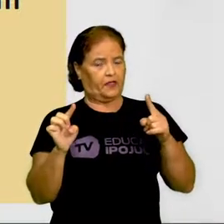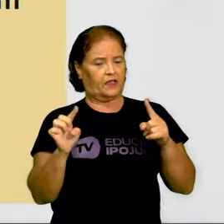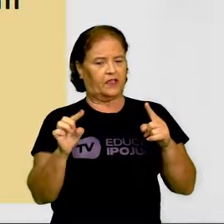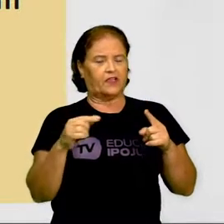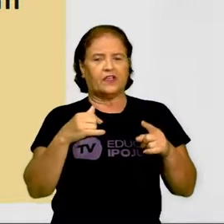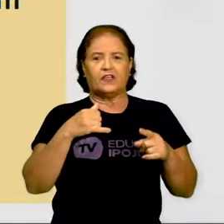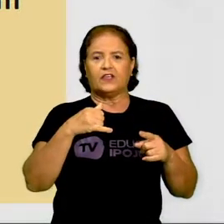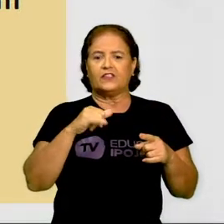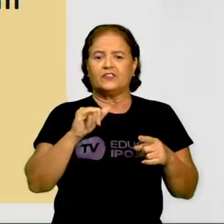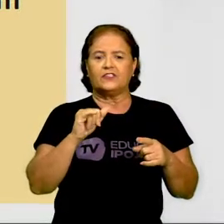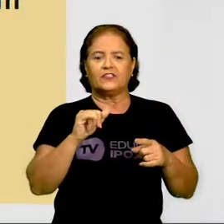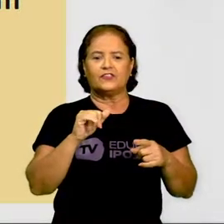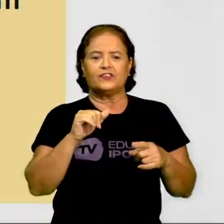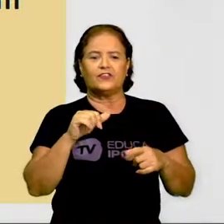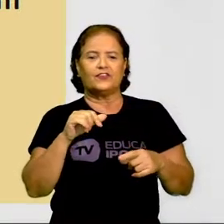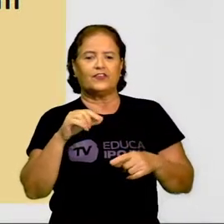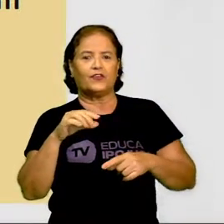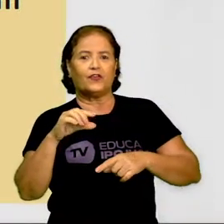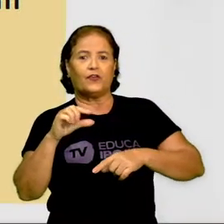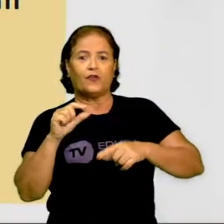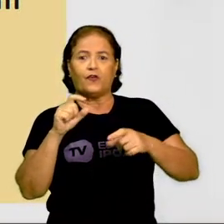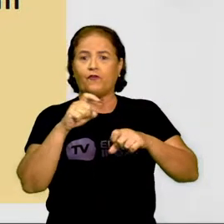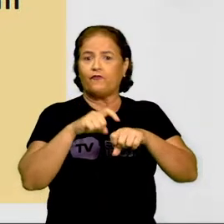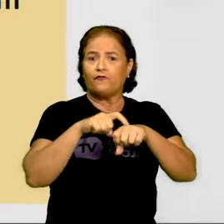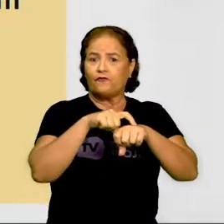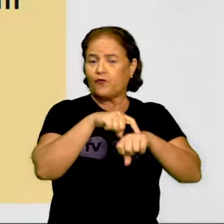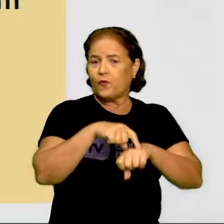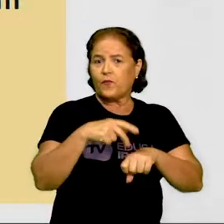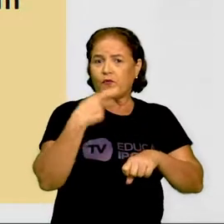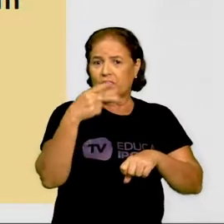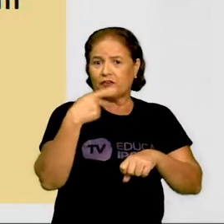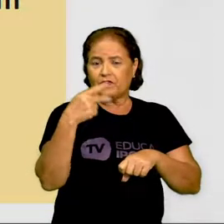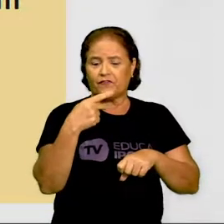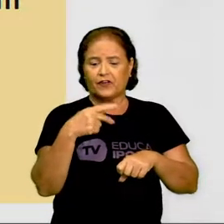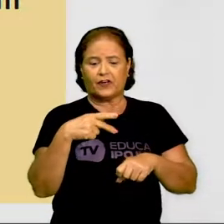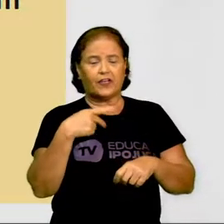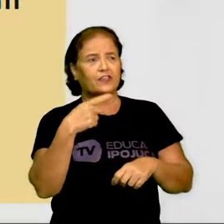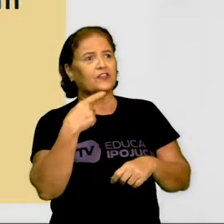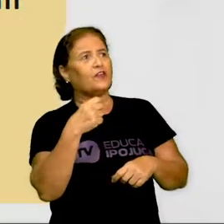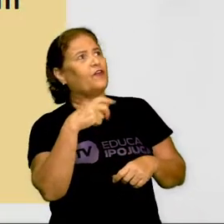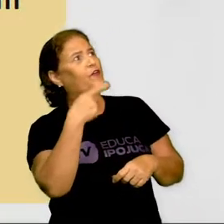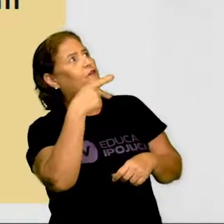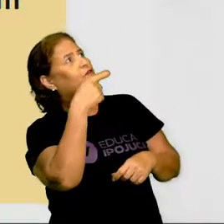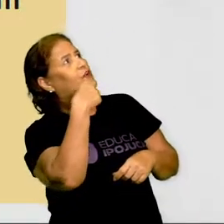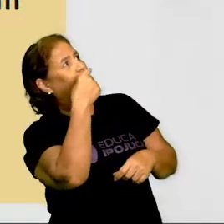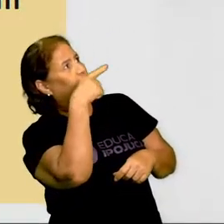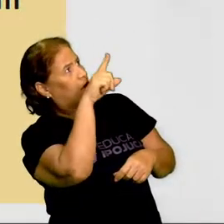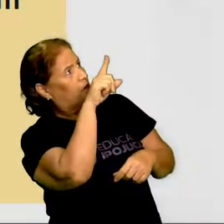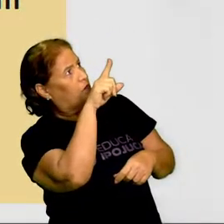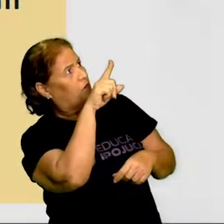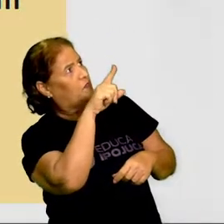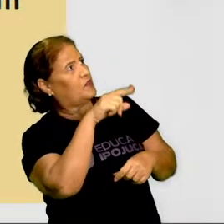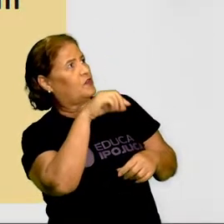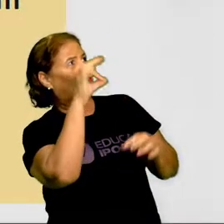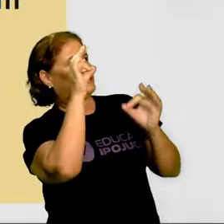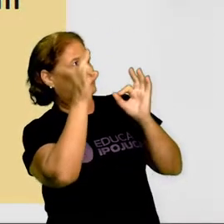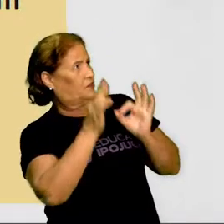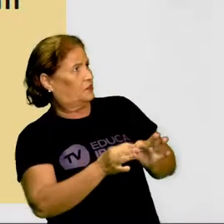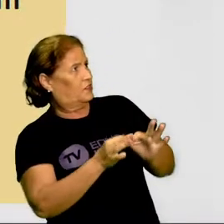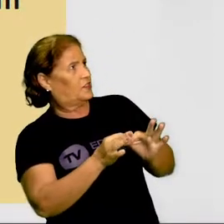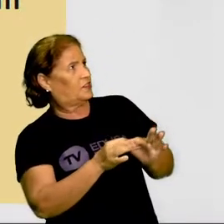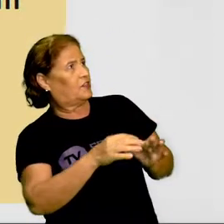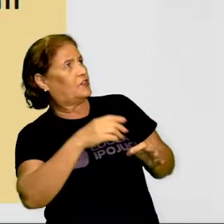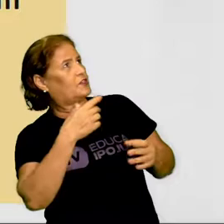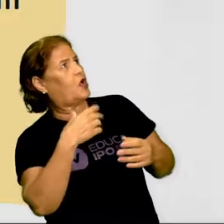se formiga falasse e me visse lá do chão, ia dizer, com certeza,